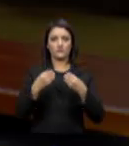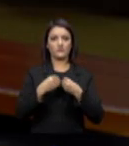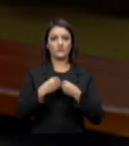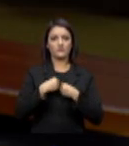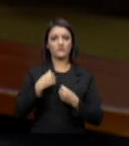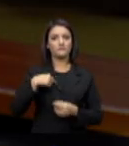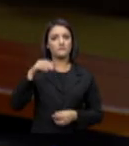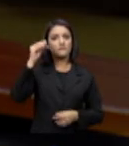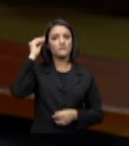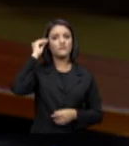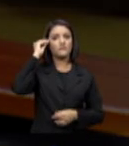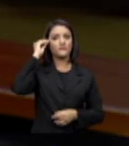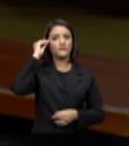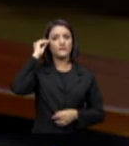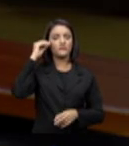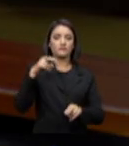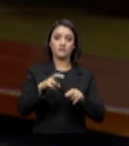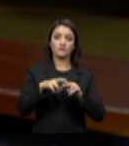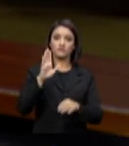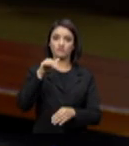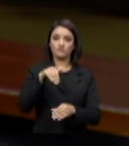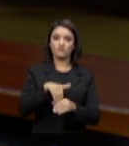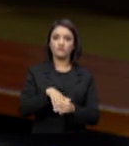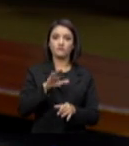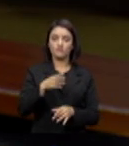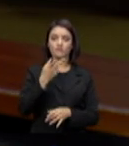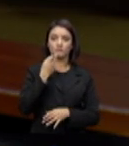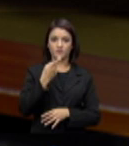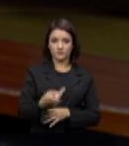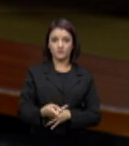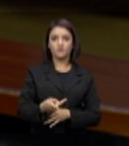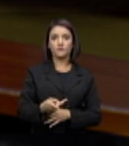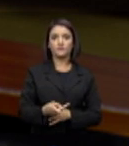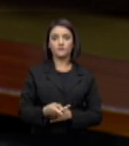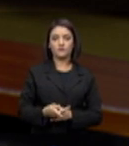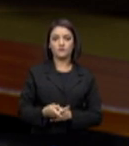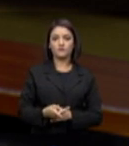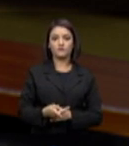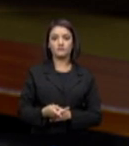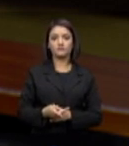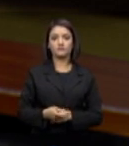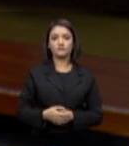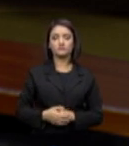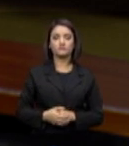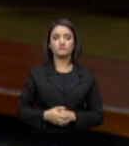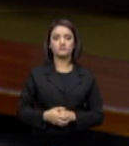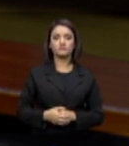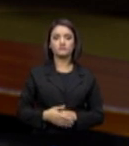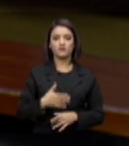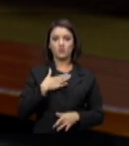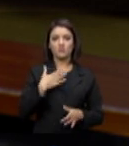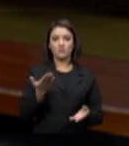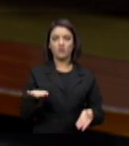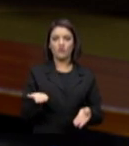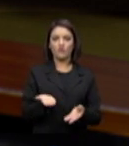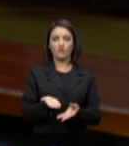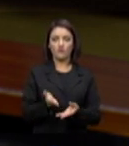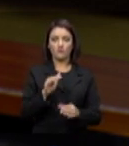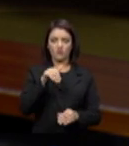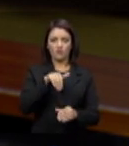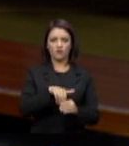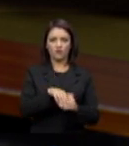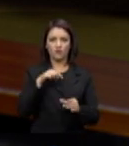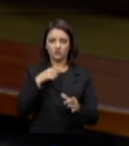que diante dos votos já trazidos à colação a declaração de voto que trago vou juntar e